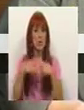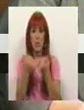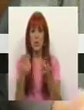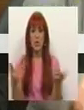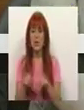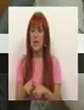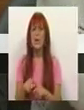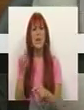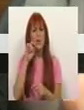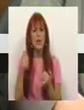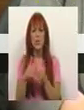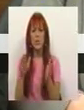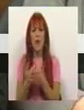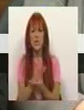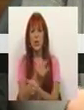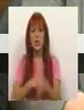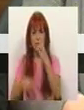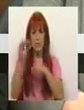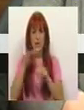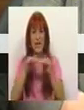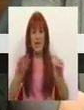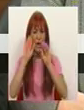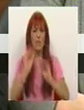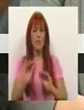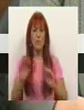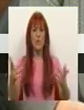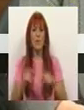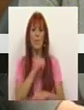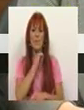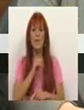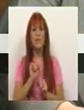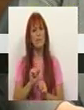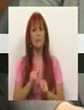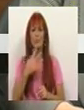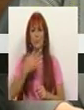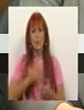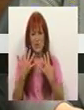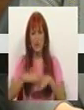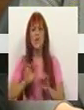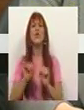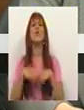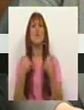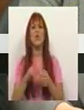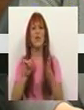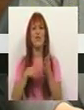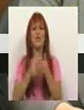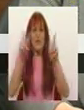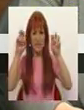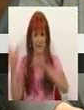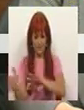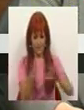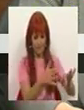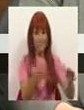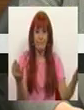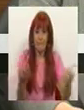social, assegurando a todos os alunos a aquisição de um nível de formação que permita a sua plena integração social." Fim de citação.